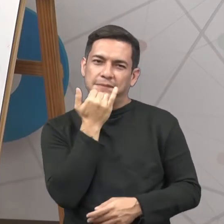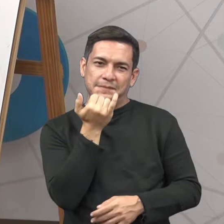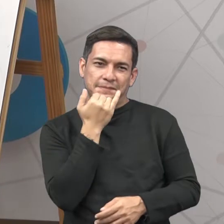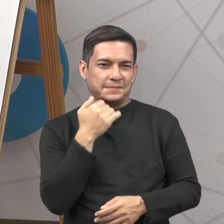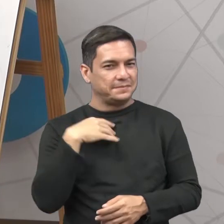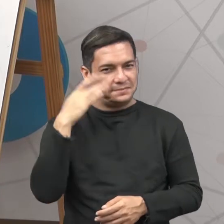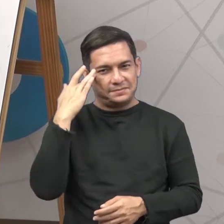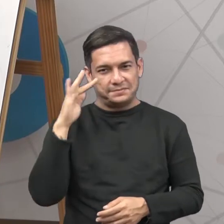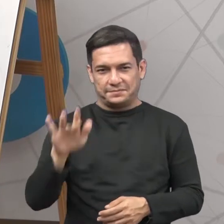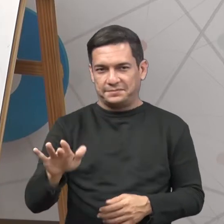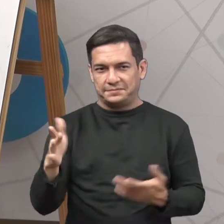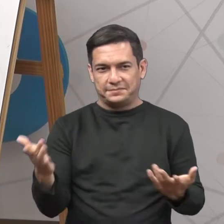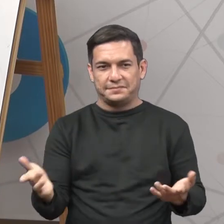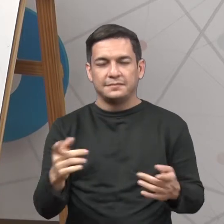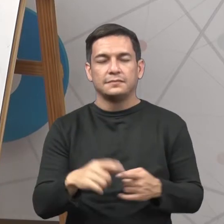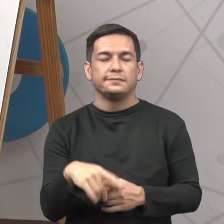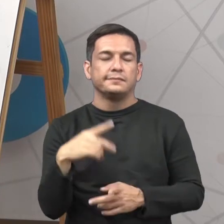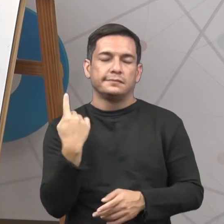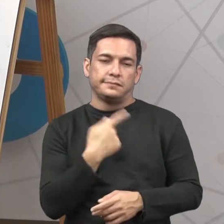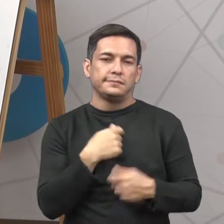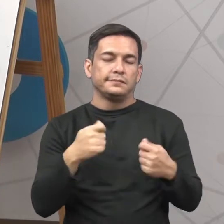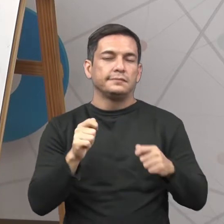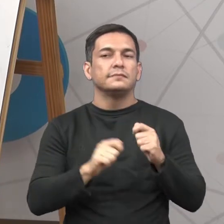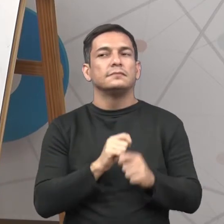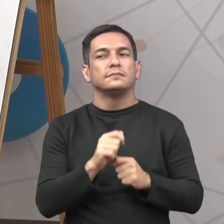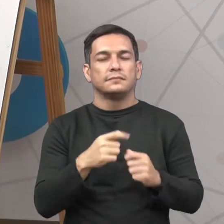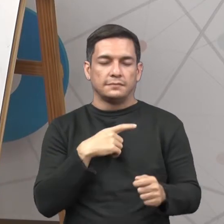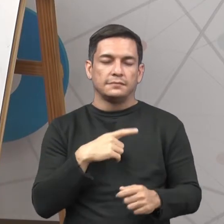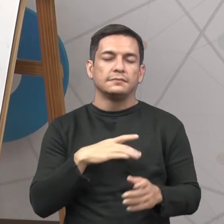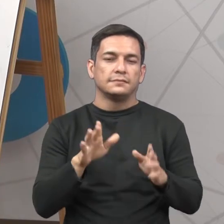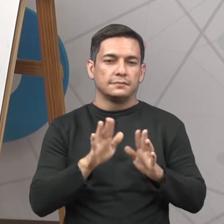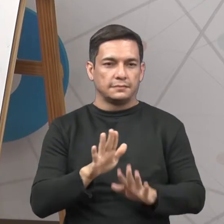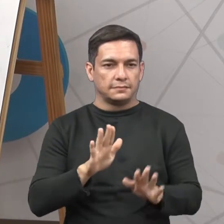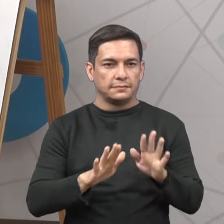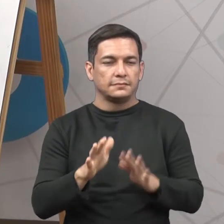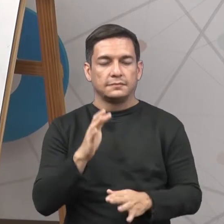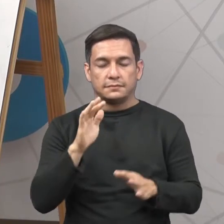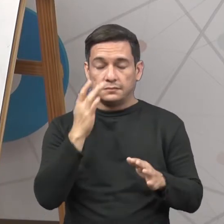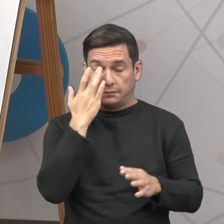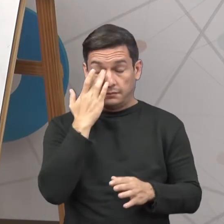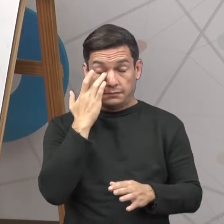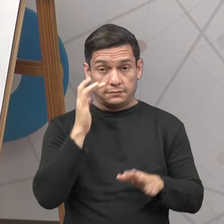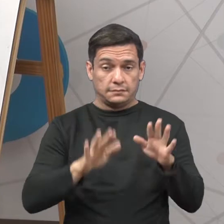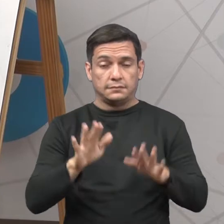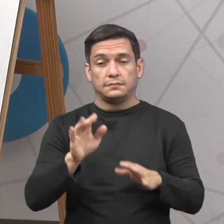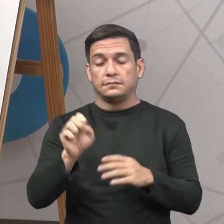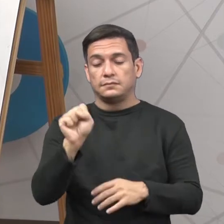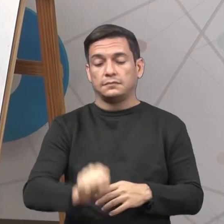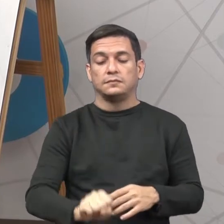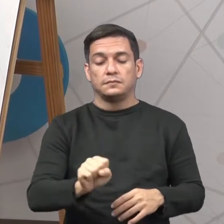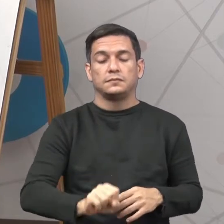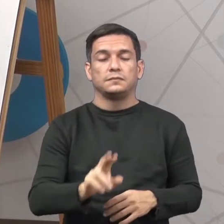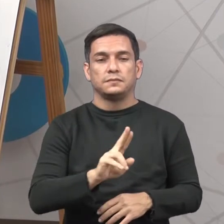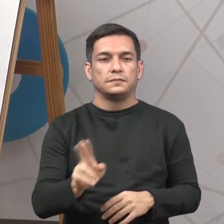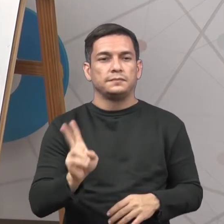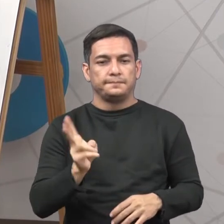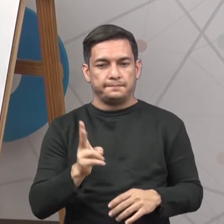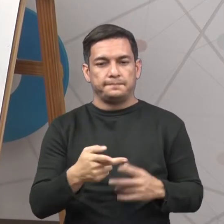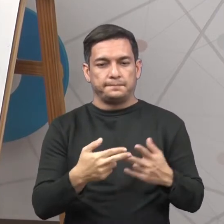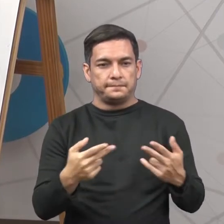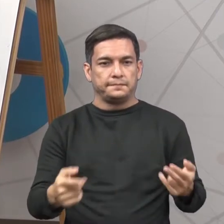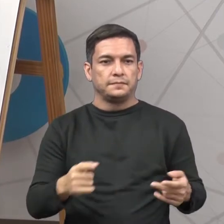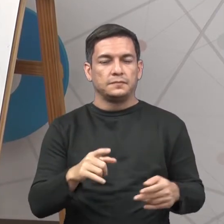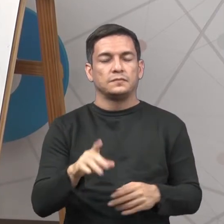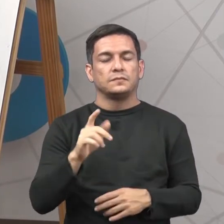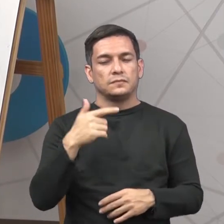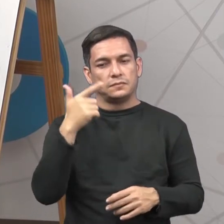eu não sabia. Então a gente tem que ter esse tato, tá bom? Então, às vezes, uma coisa que é no Sul, a mesma coisa,